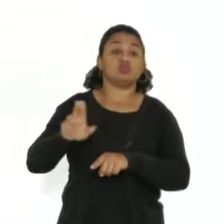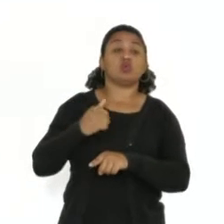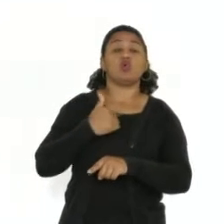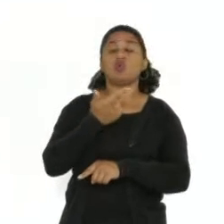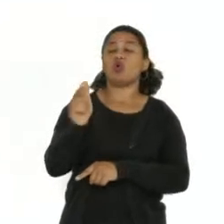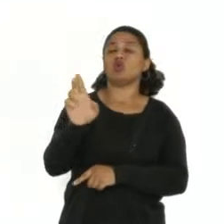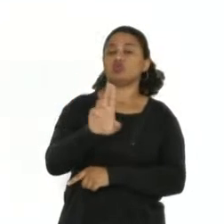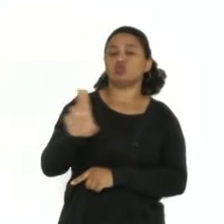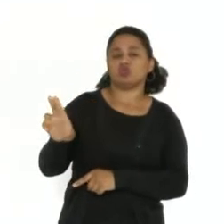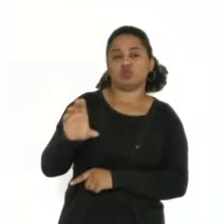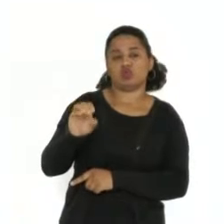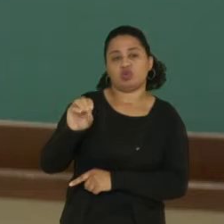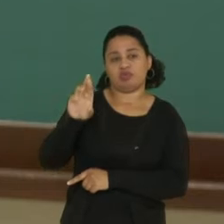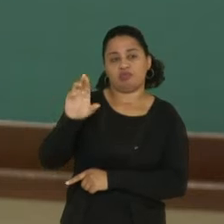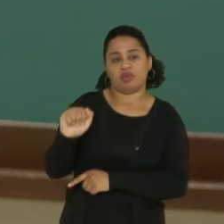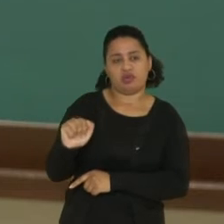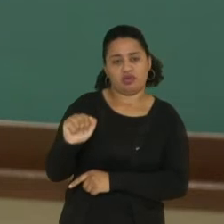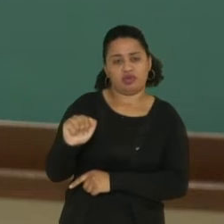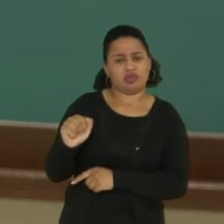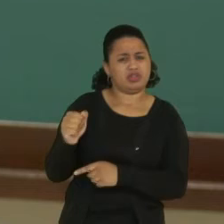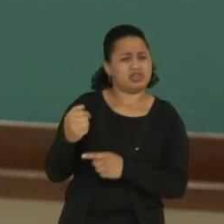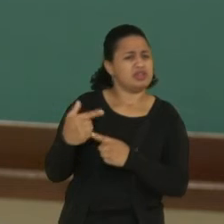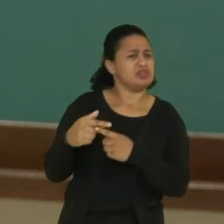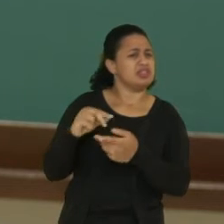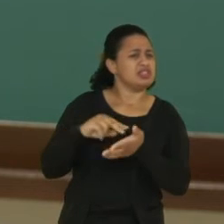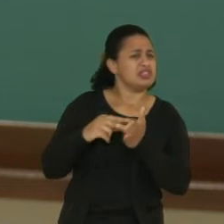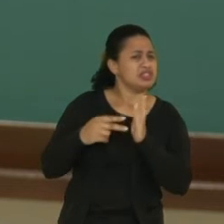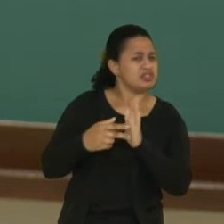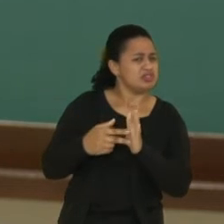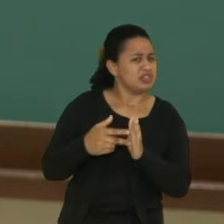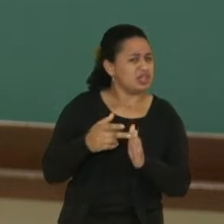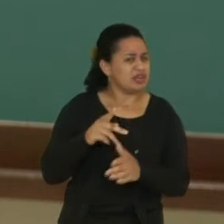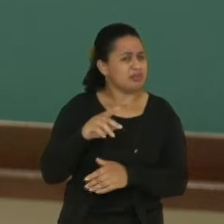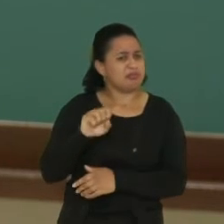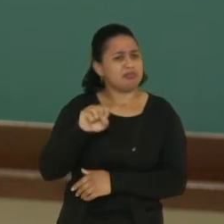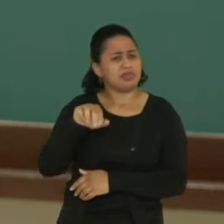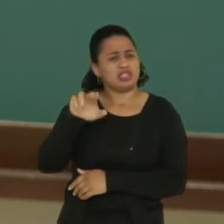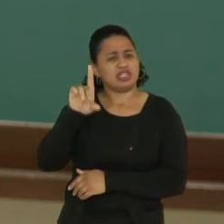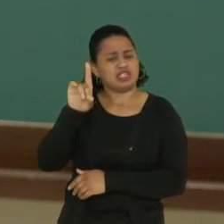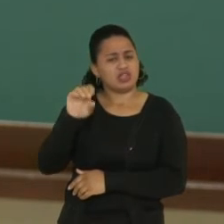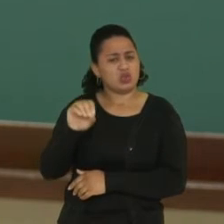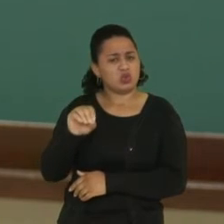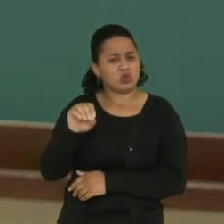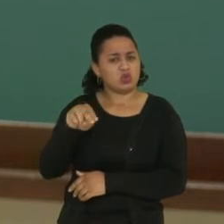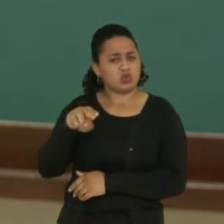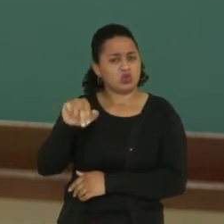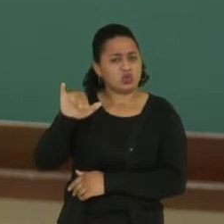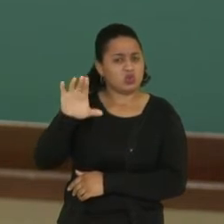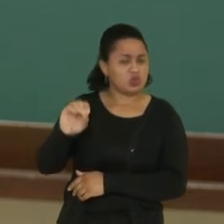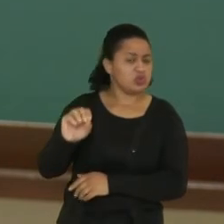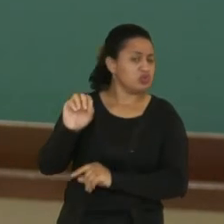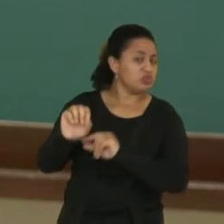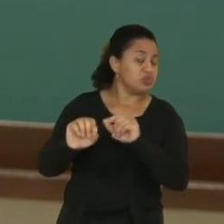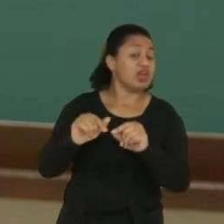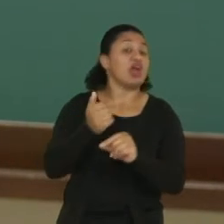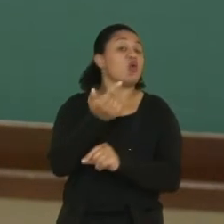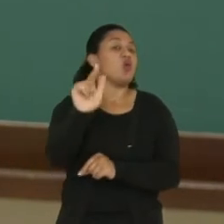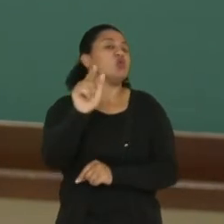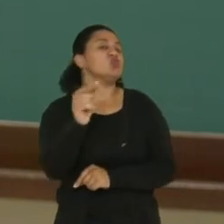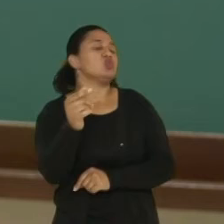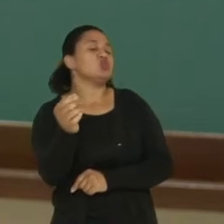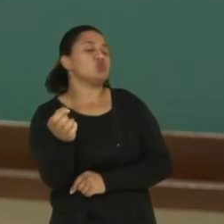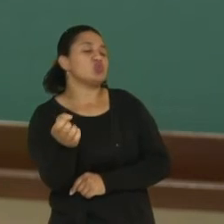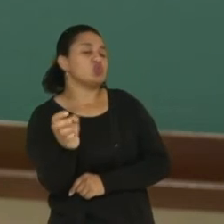Cora Coralina. O que é pseudônimo mesmo? Nome falso, né? Foi uma experiência. Mas eu não tenho todas, faltam